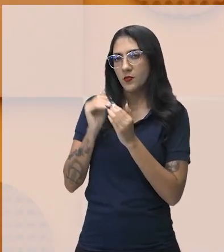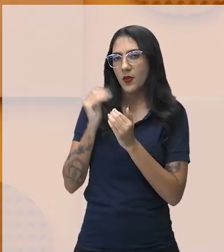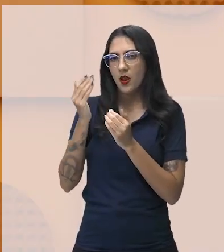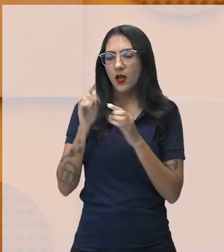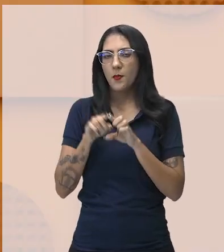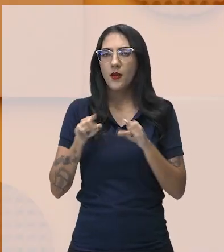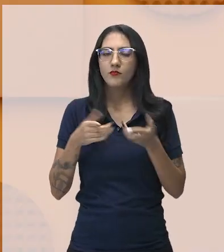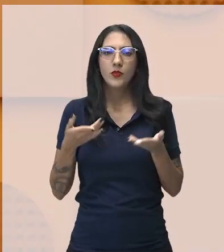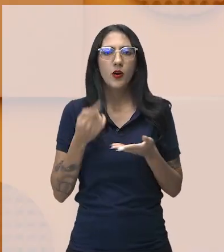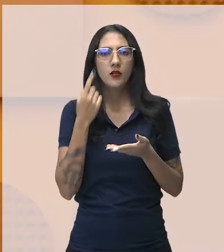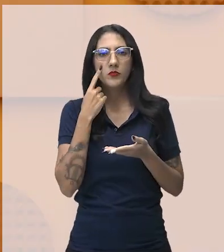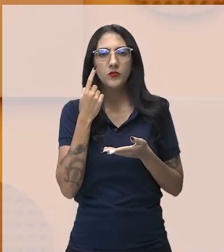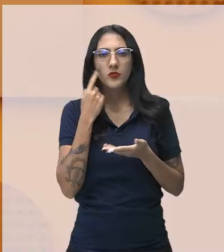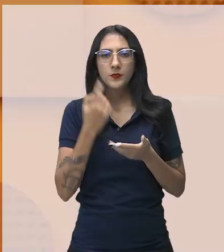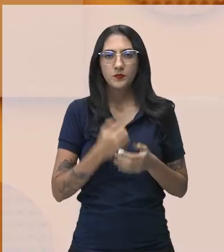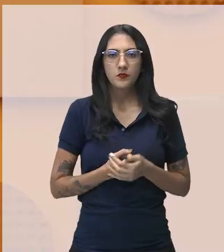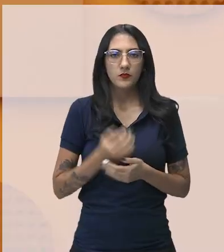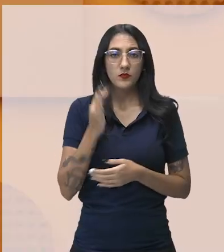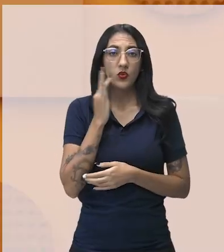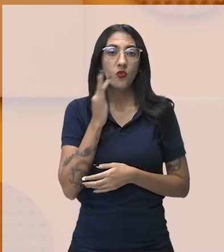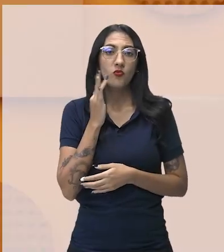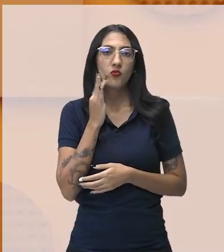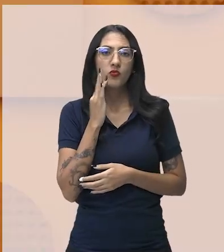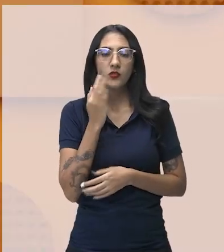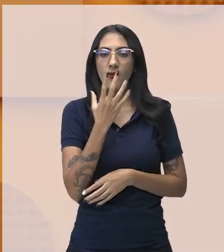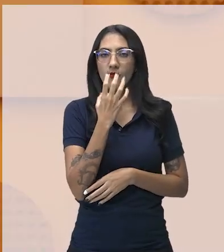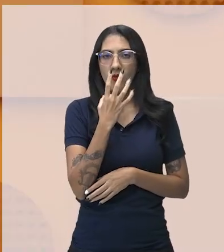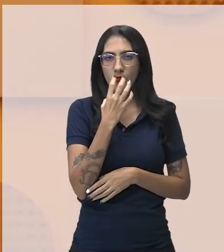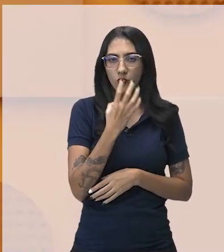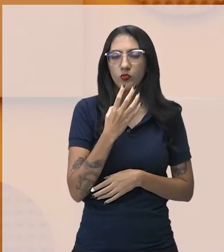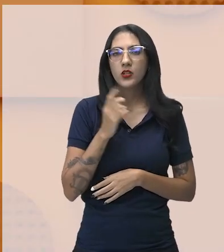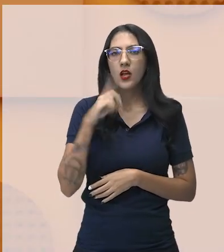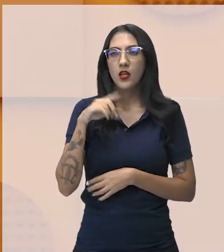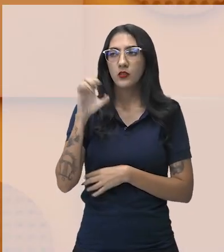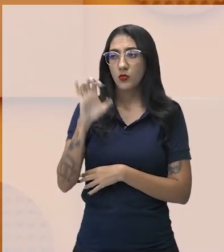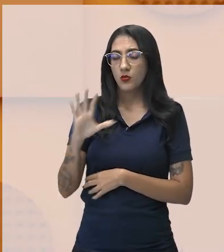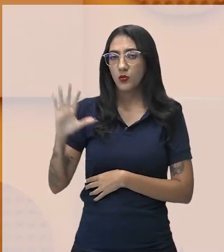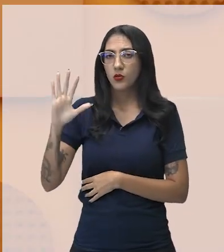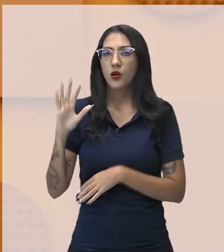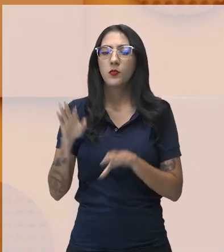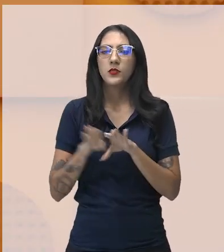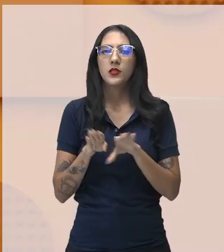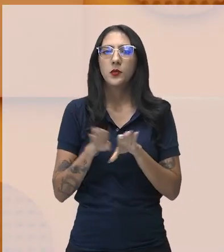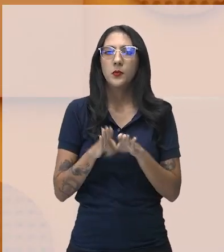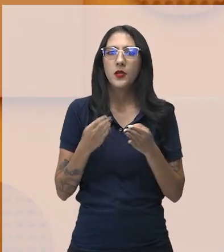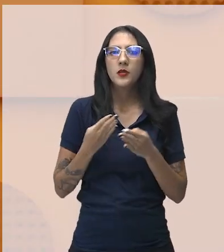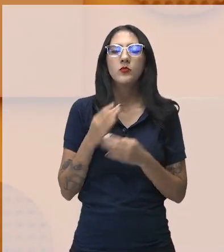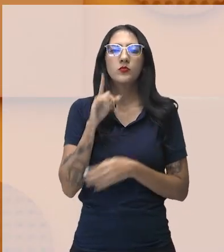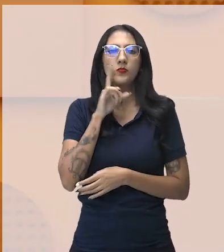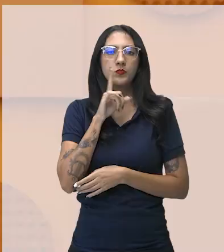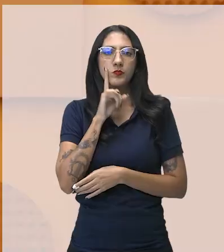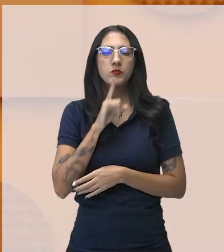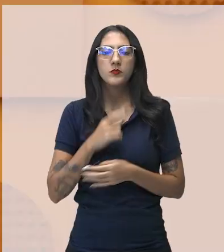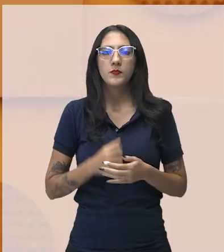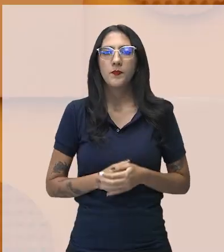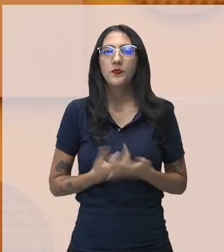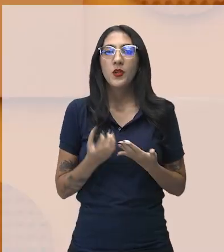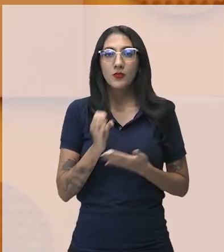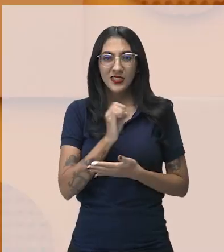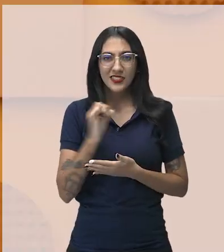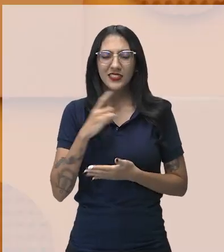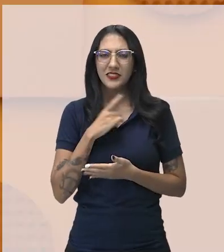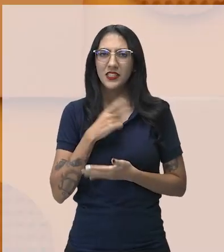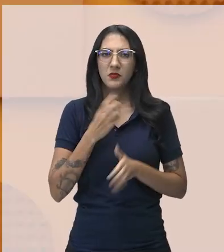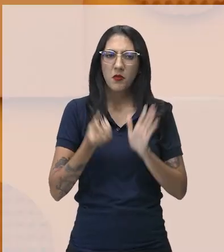pegar o exemplo aí da laranja, que é bastante exportado, tanto para a Europa quanto para os Estados Unidos da América. Se eu tenho uma